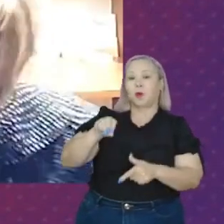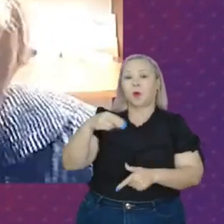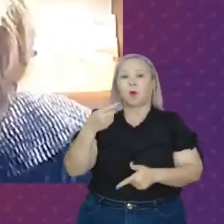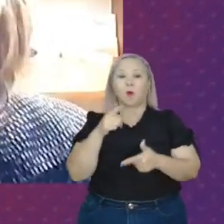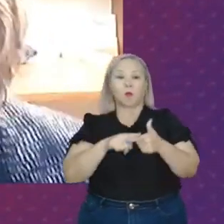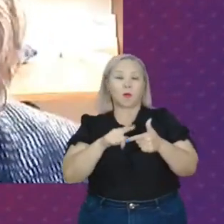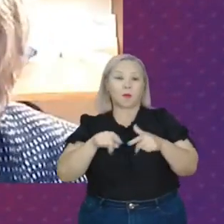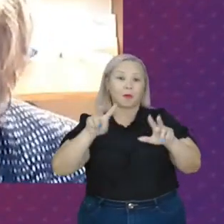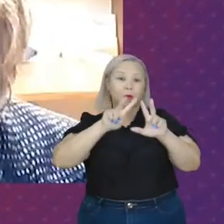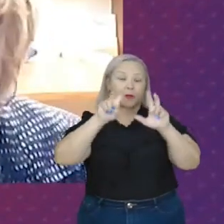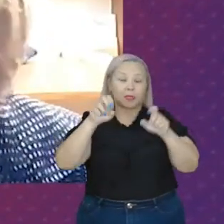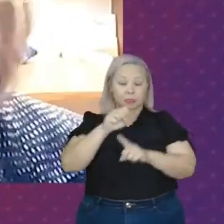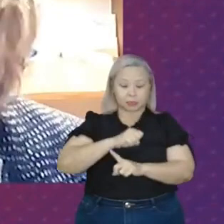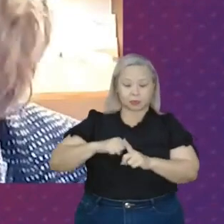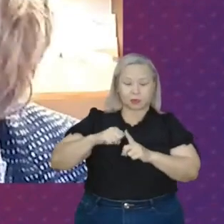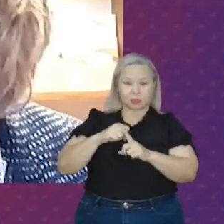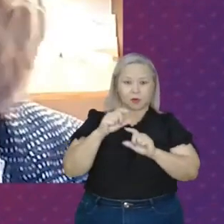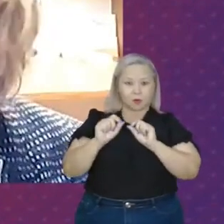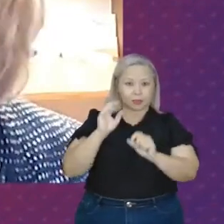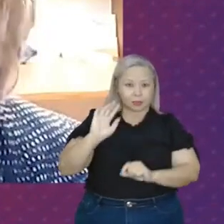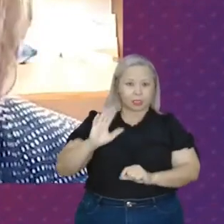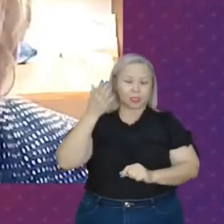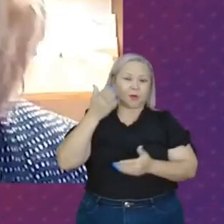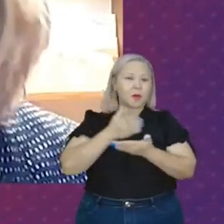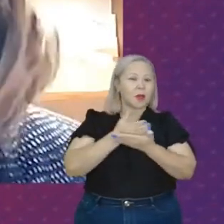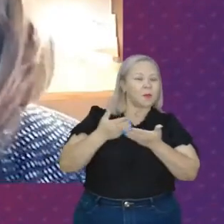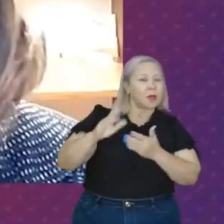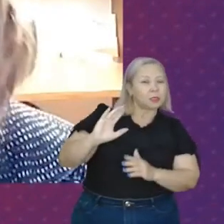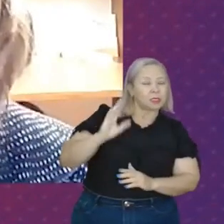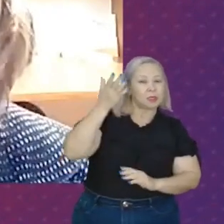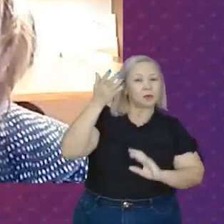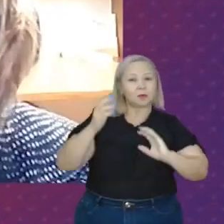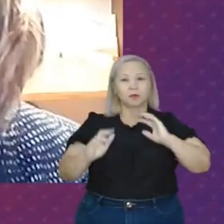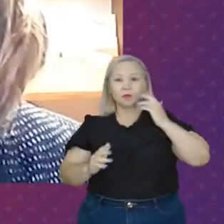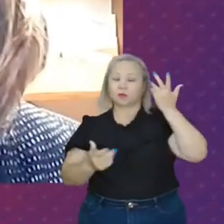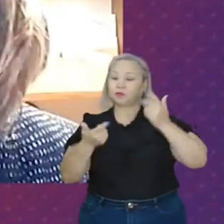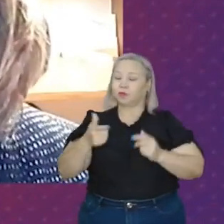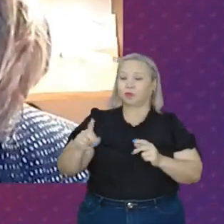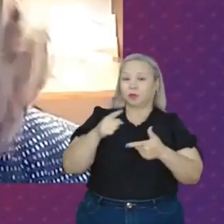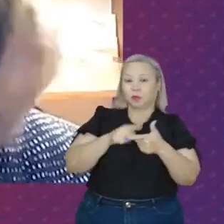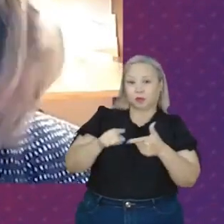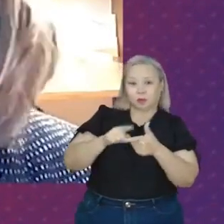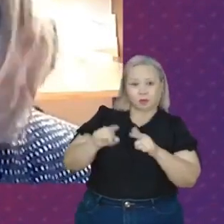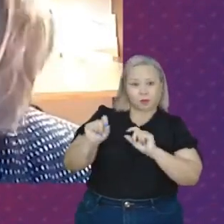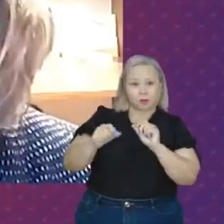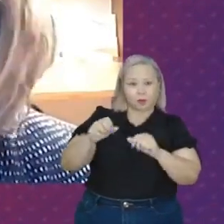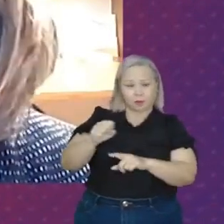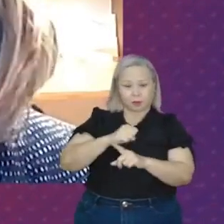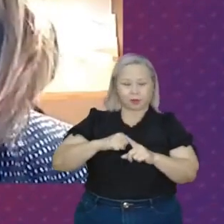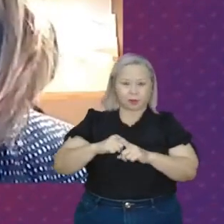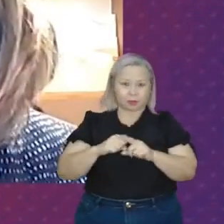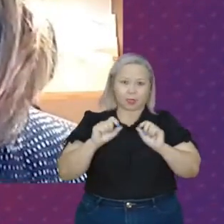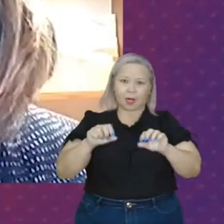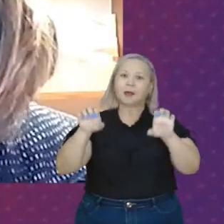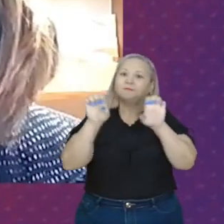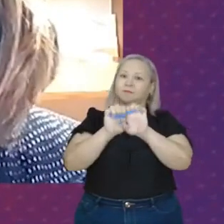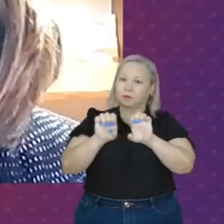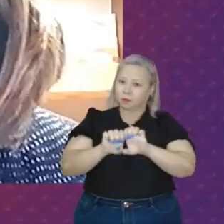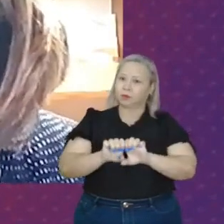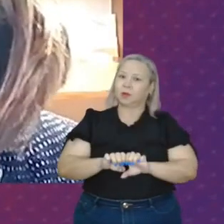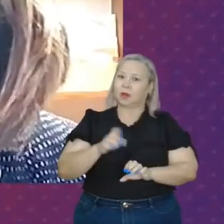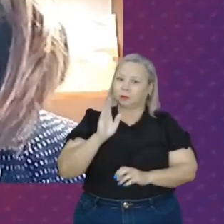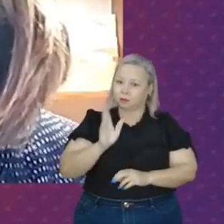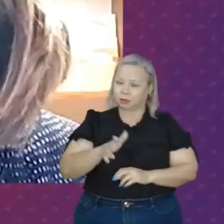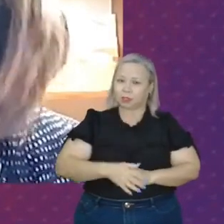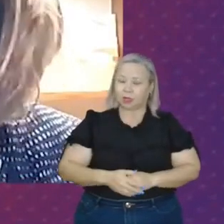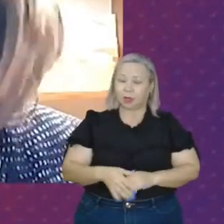uma questão social que se resolve a partir da resolução de outras questões sociais. Não, ela é estruturante. Para a gente